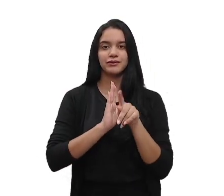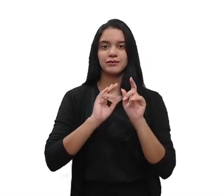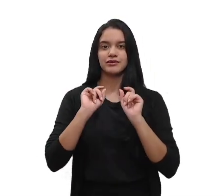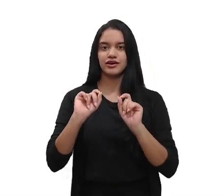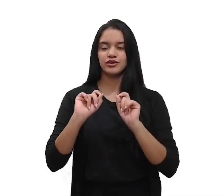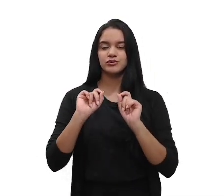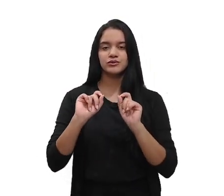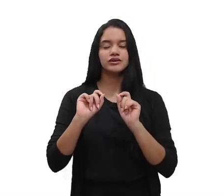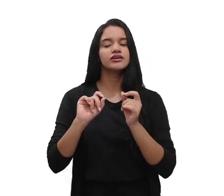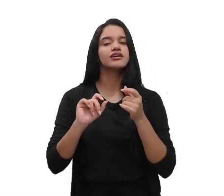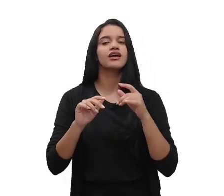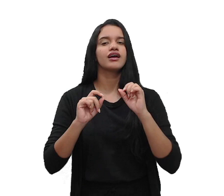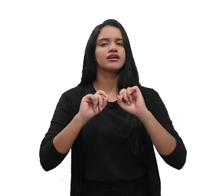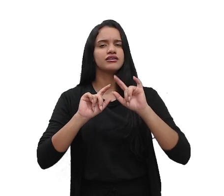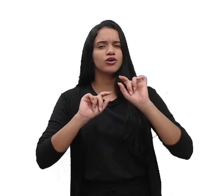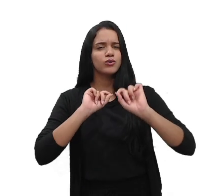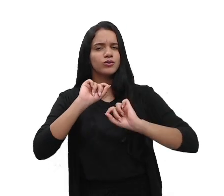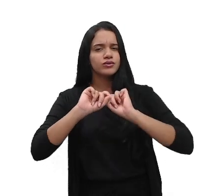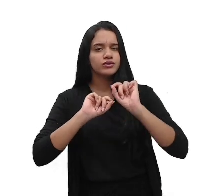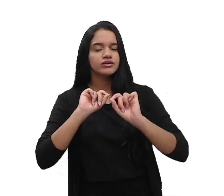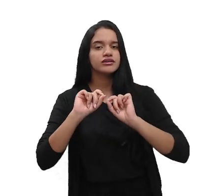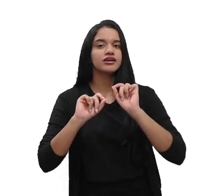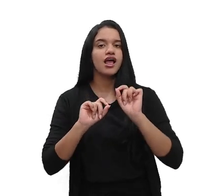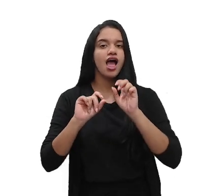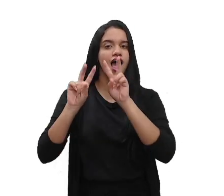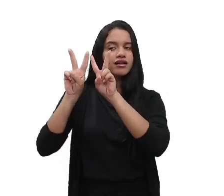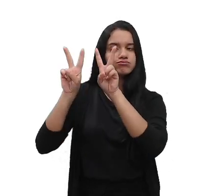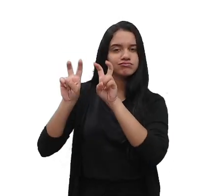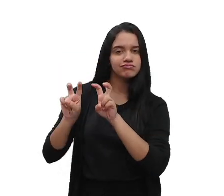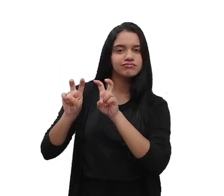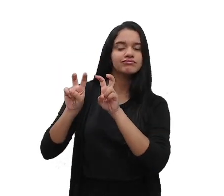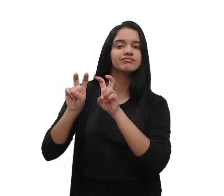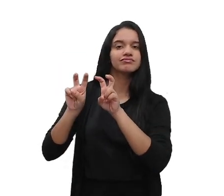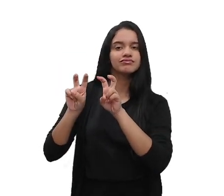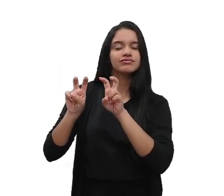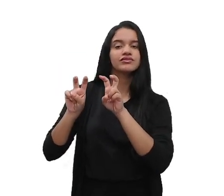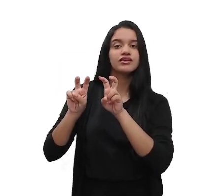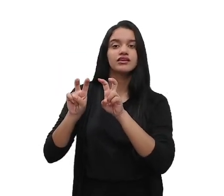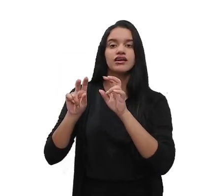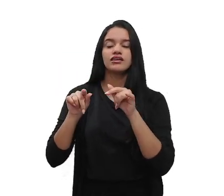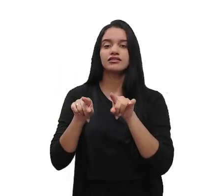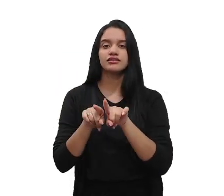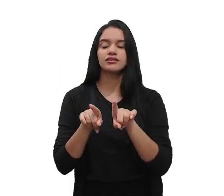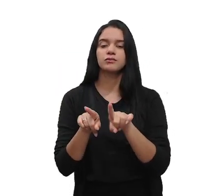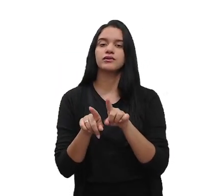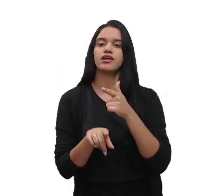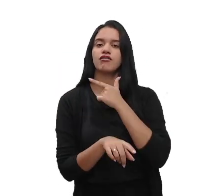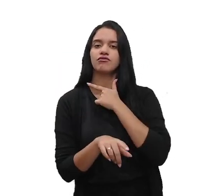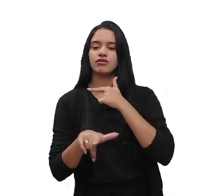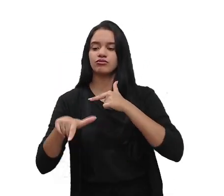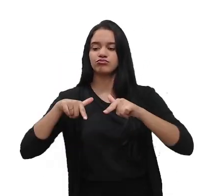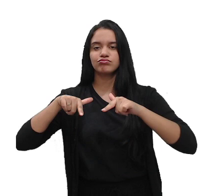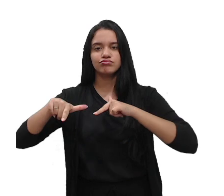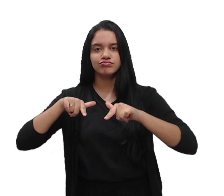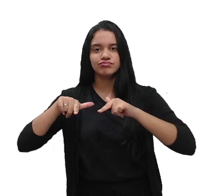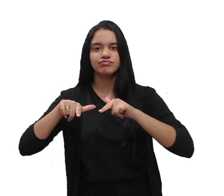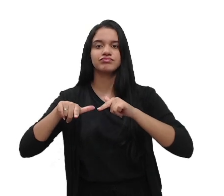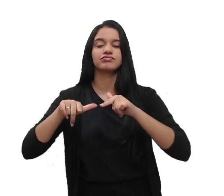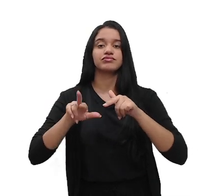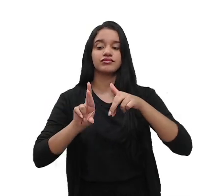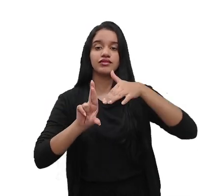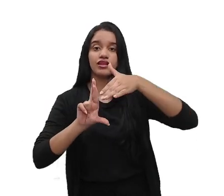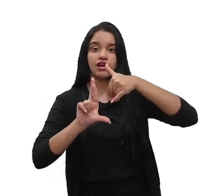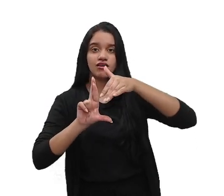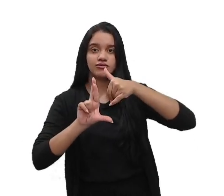que ocorre desde a definição do cargo, né, a ser captado, recrutado,